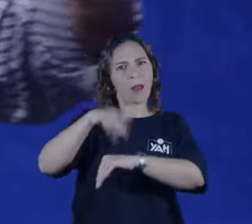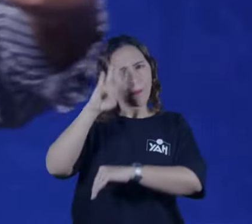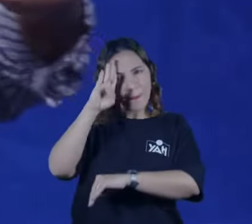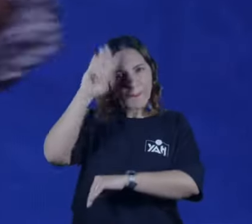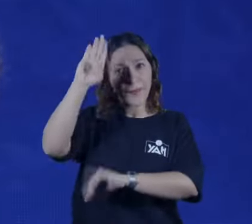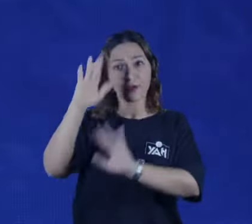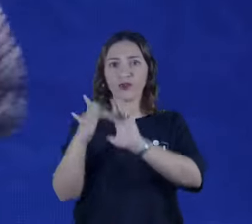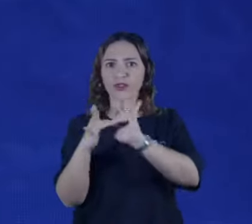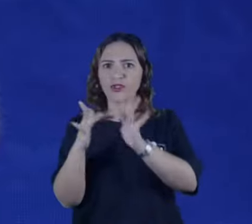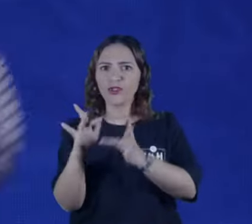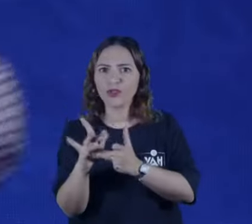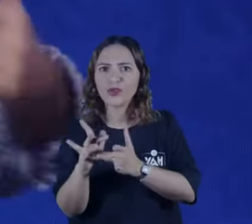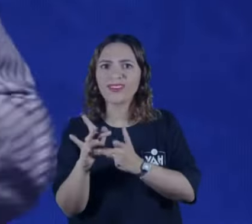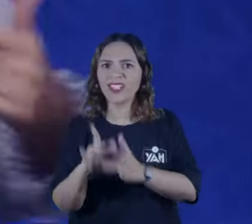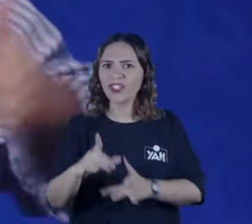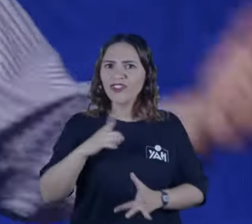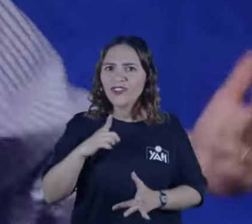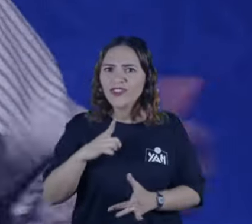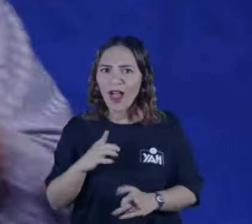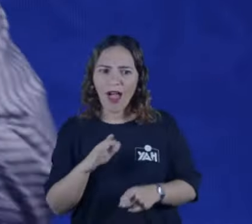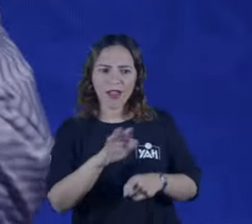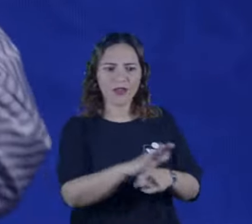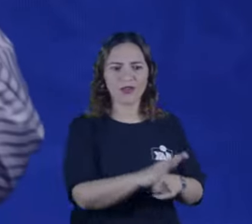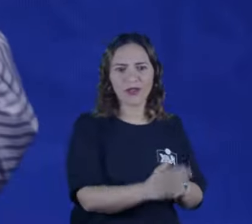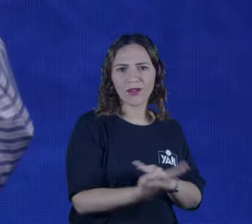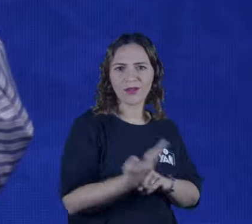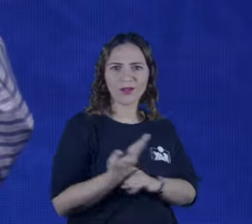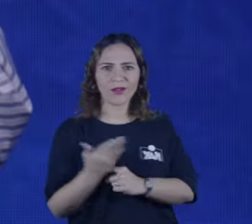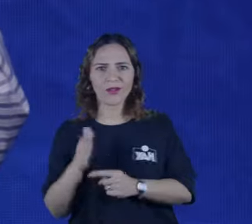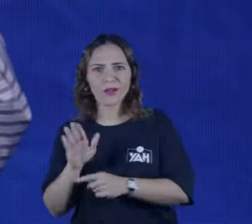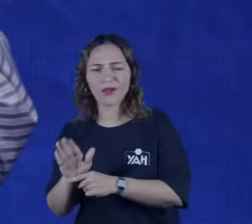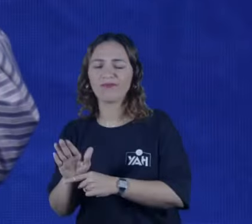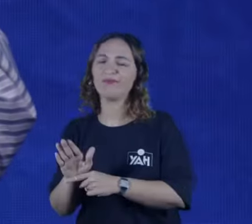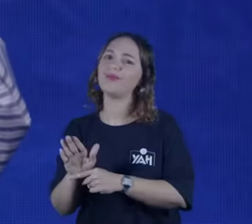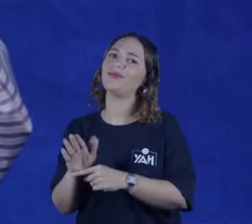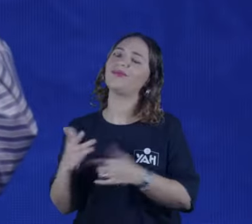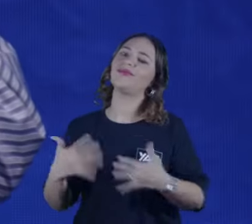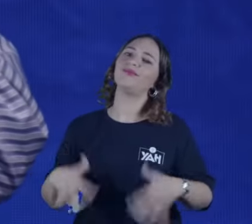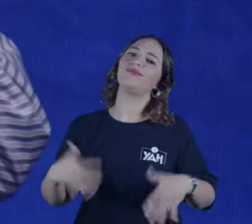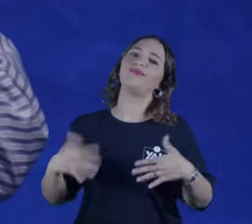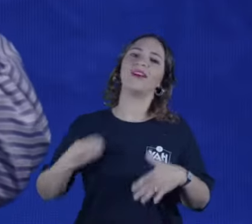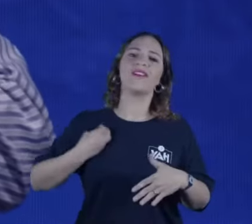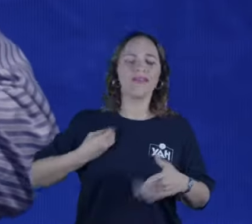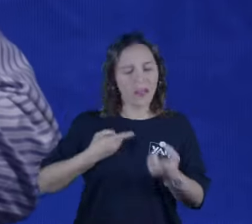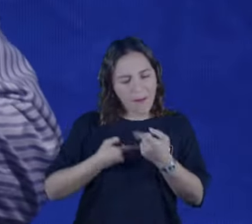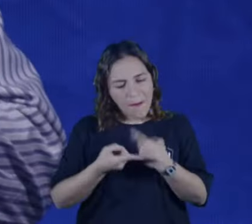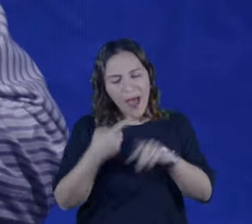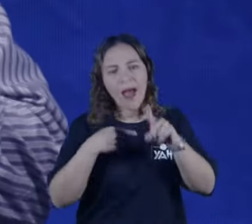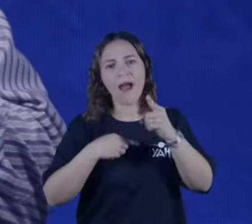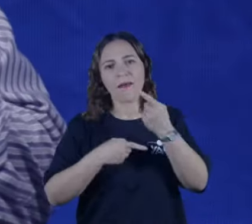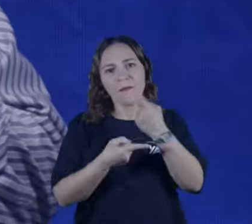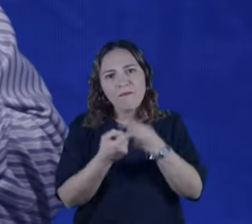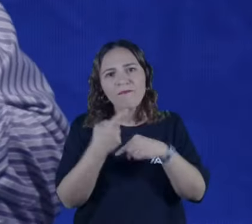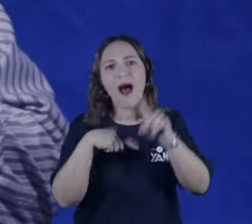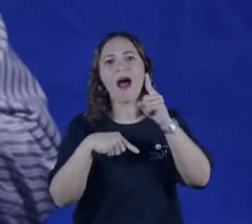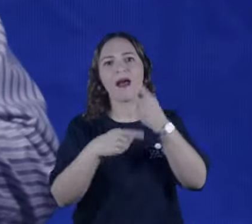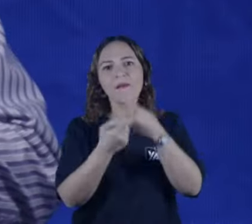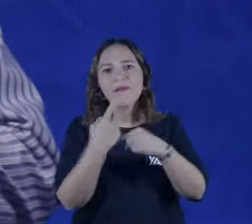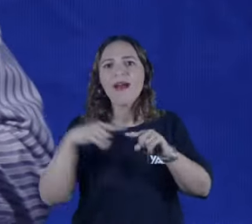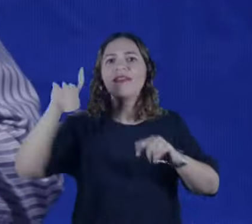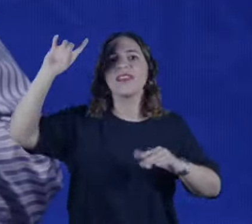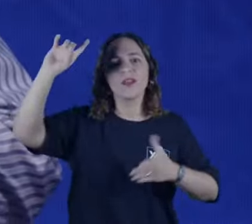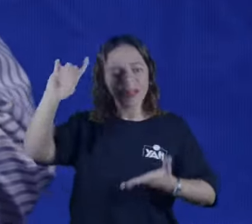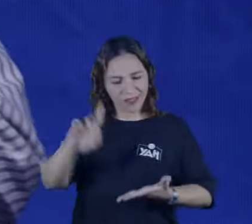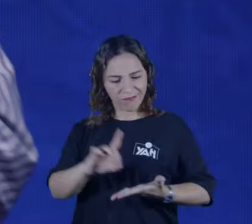Jesus, e escorados uns pelos outros, nós vamos sendo edificados como casa espiritual